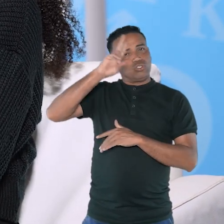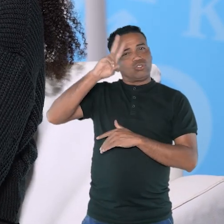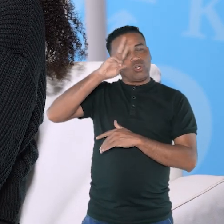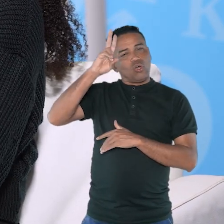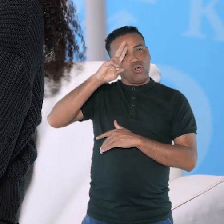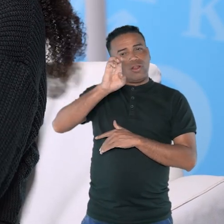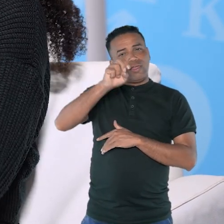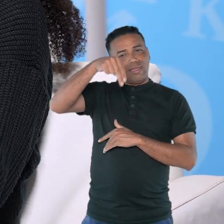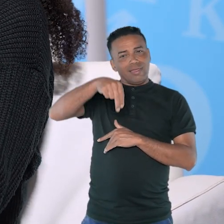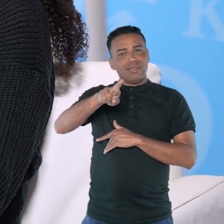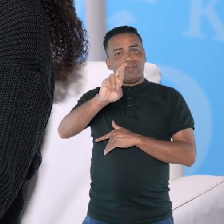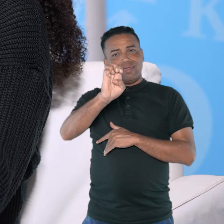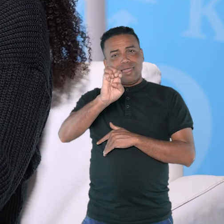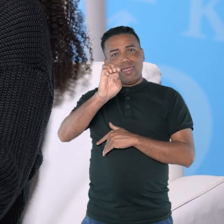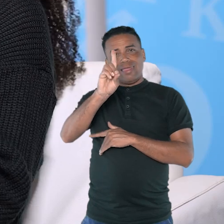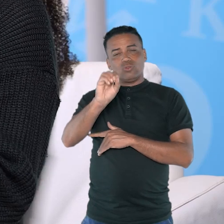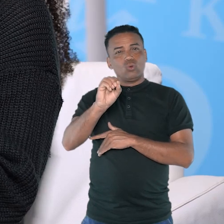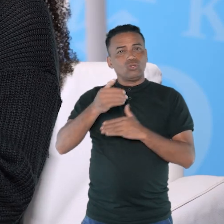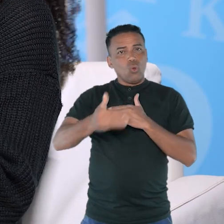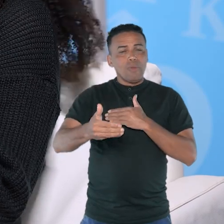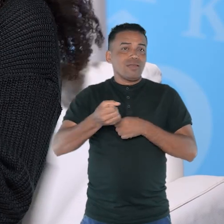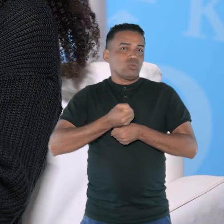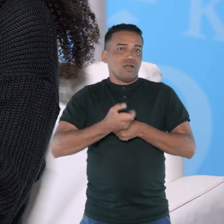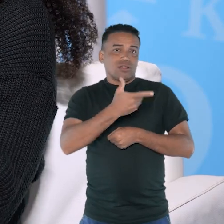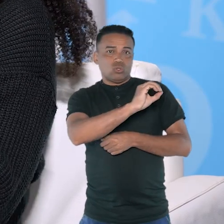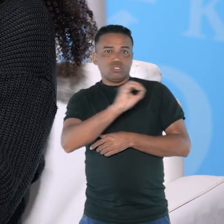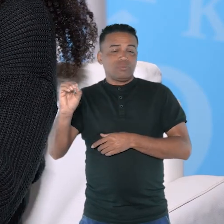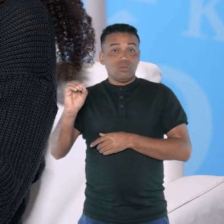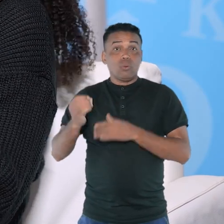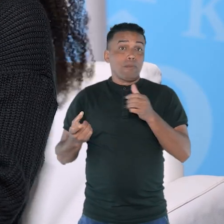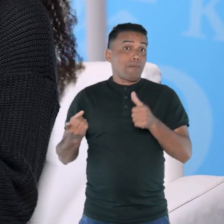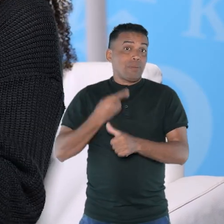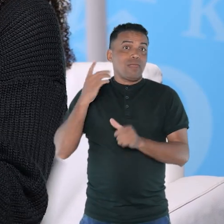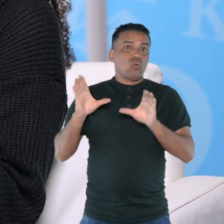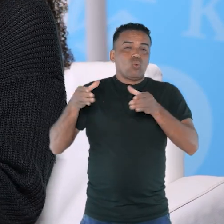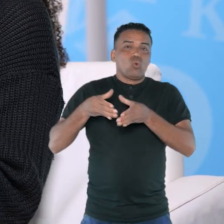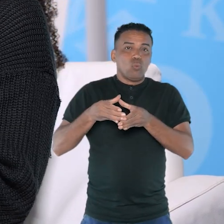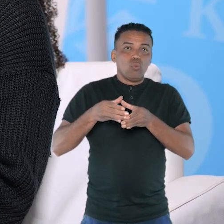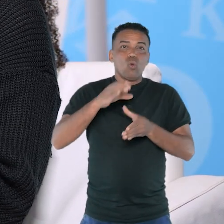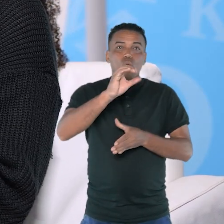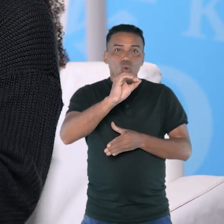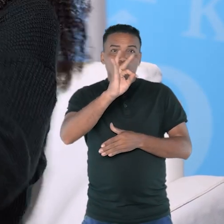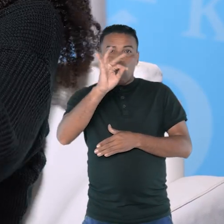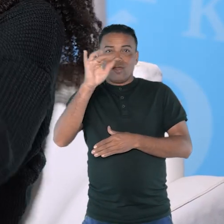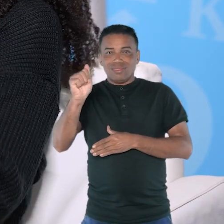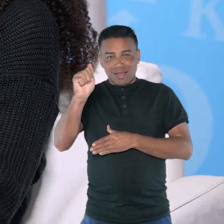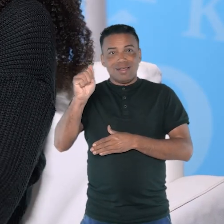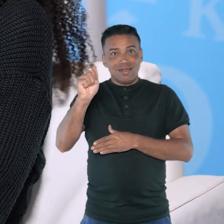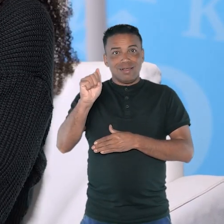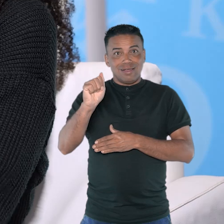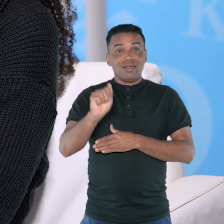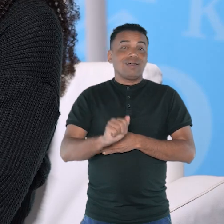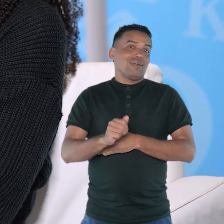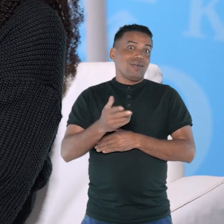Rose, no começo dos anos 2000, com a primeira geração de estudantes cotistas da UNB. E daí que tem uma pitada dessa